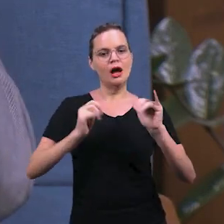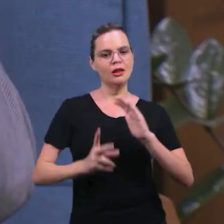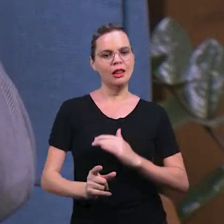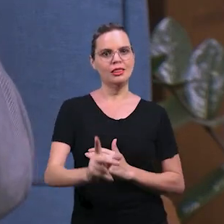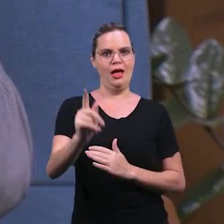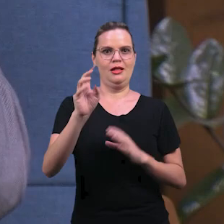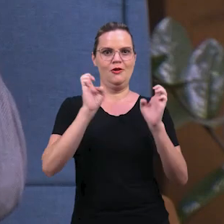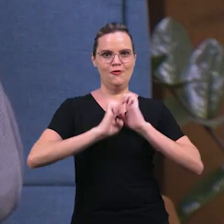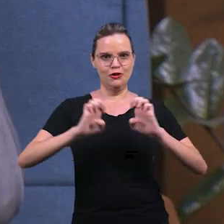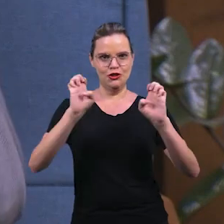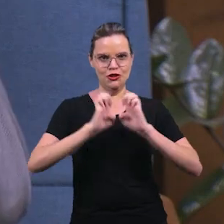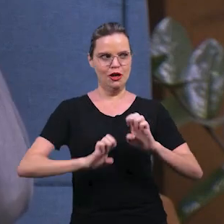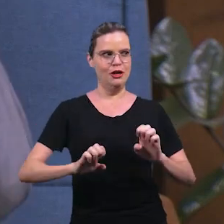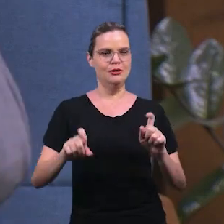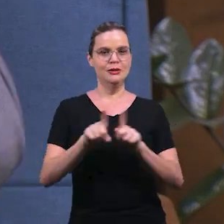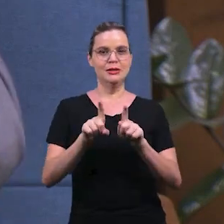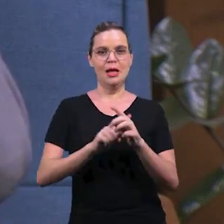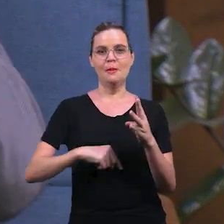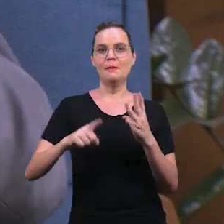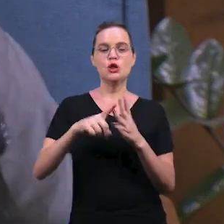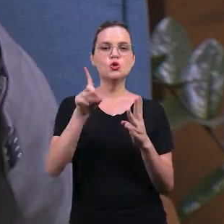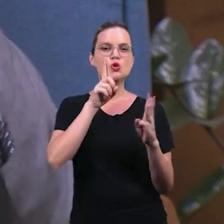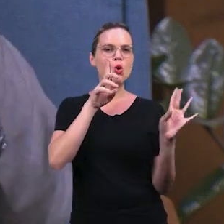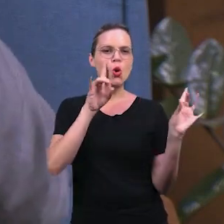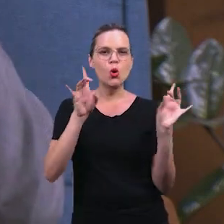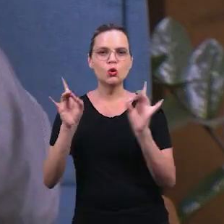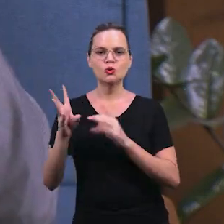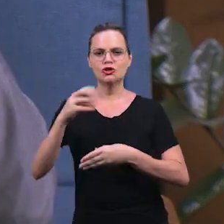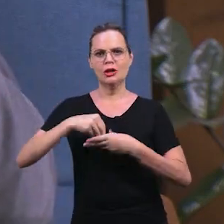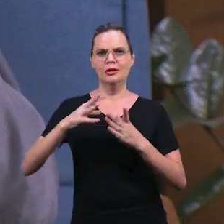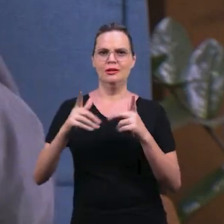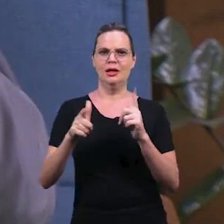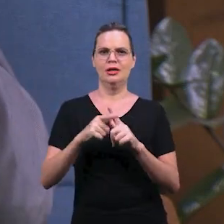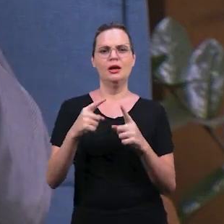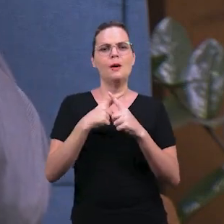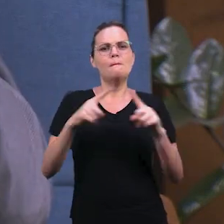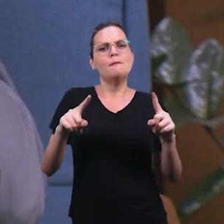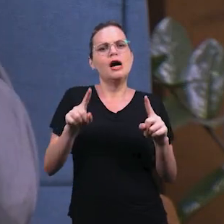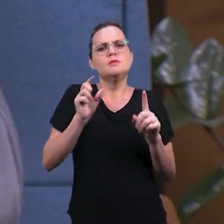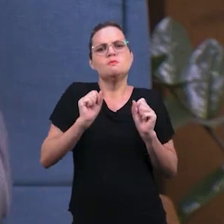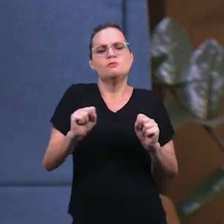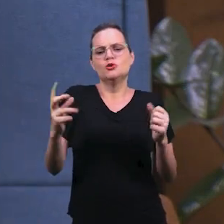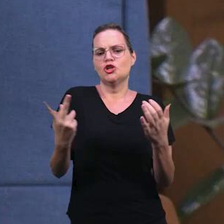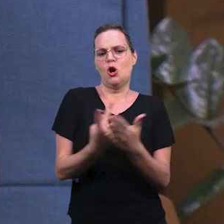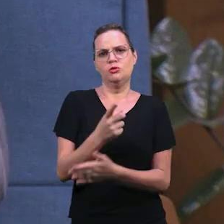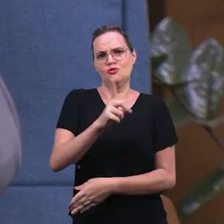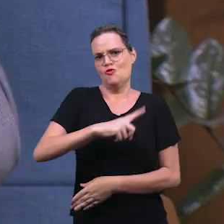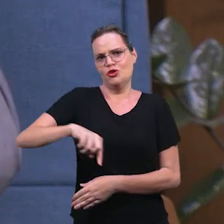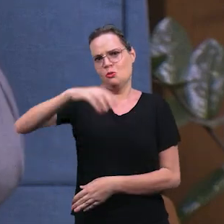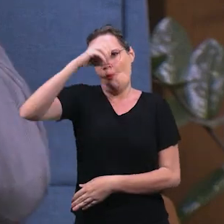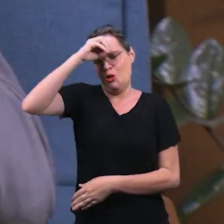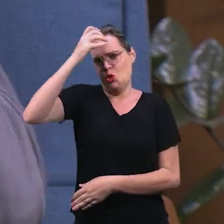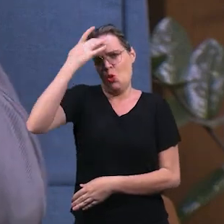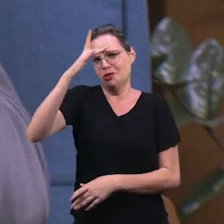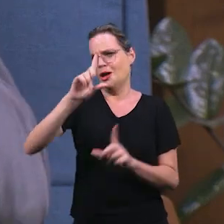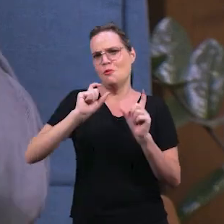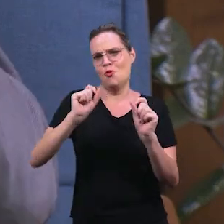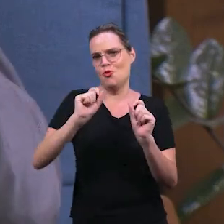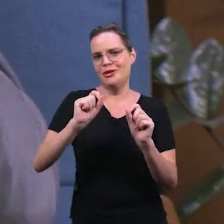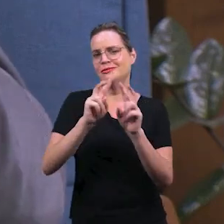já ouviu falar essa expressão no nosso dia a dia da igreja, mas talvez você não saiba exatamente o que é e hoje você vai ficar